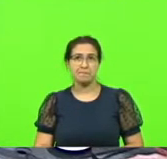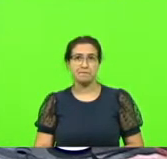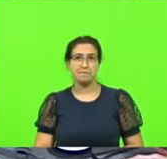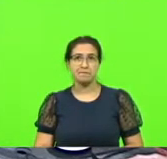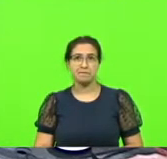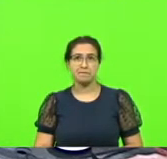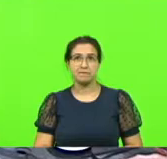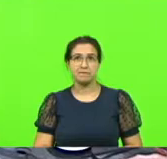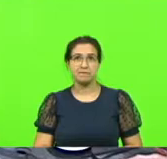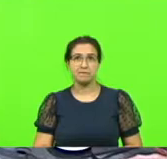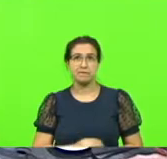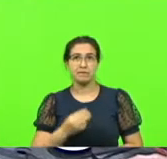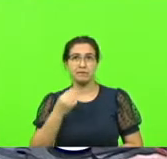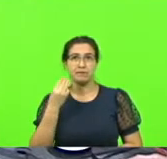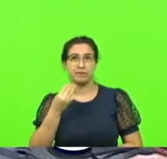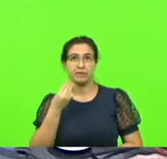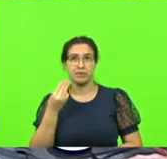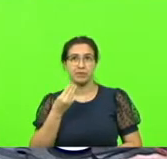Do Márcio Machado.